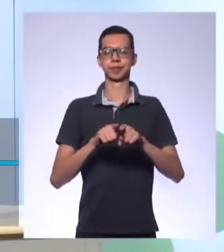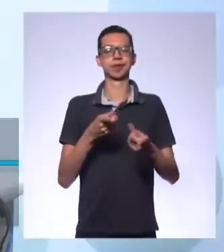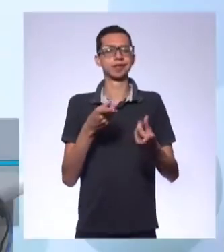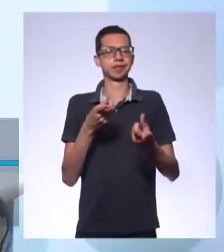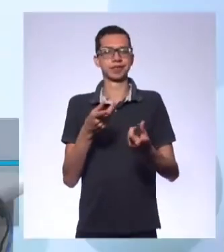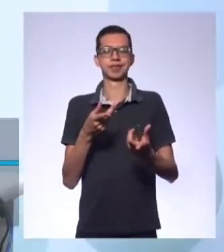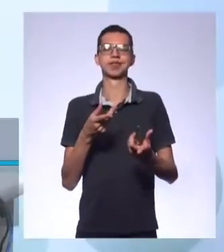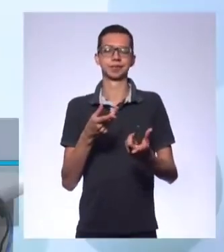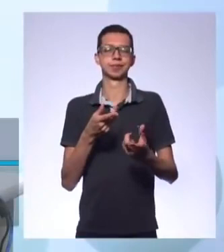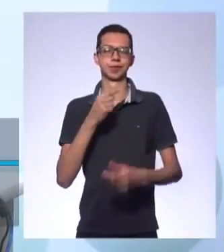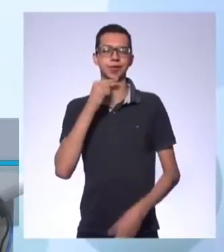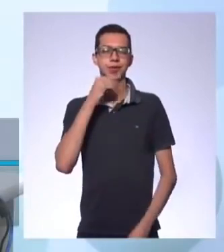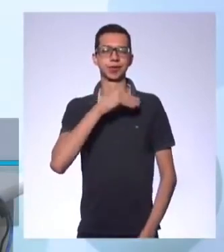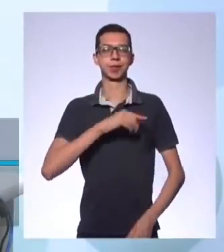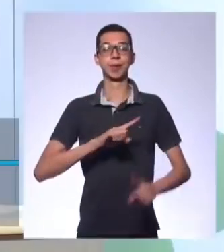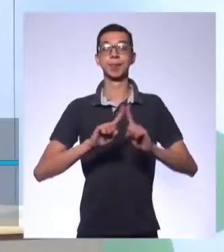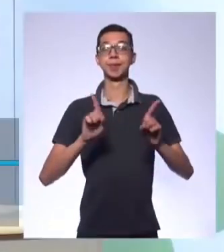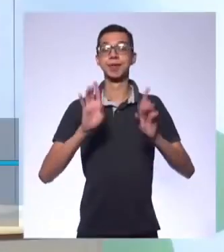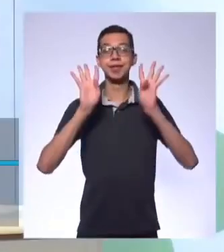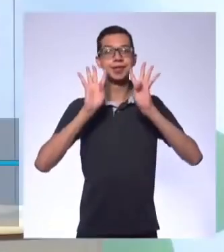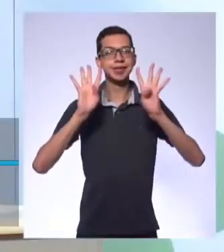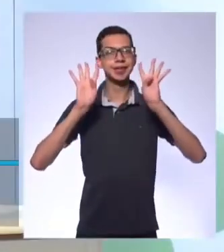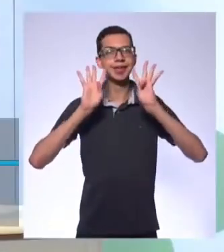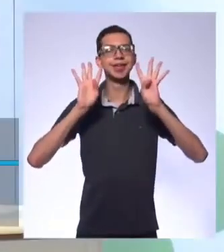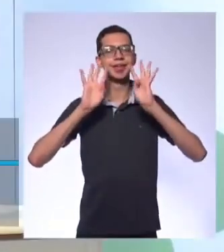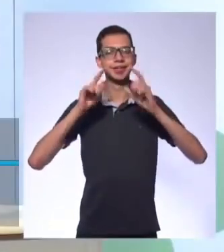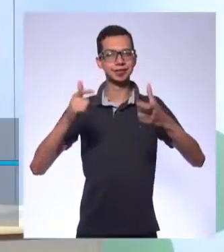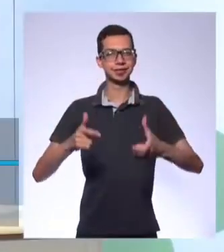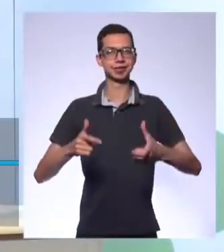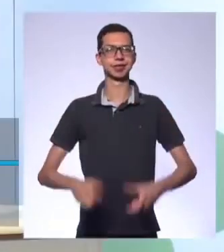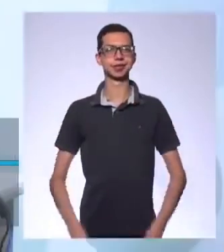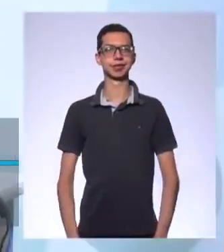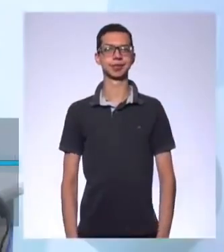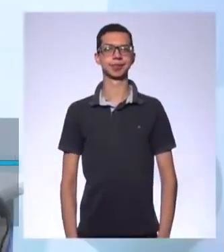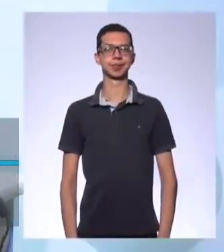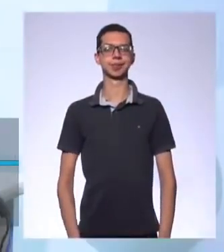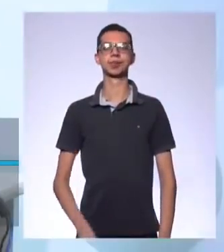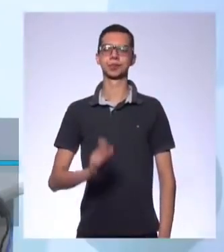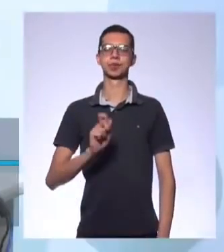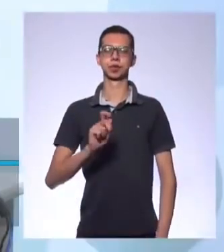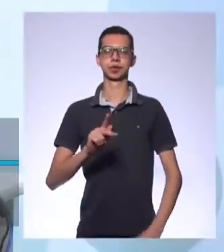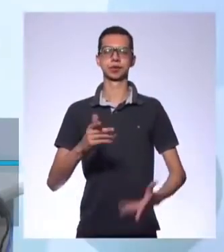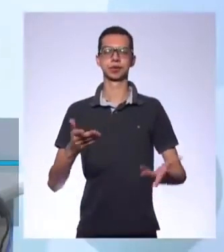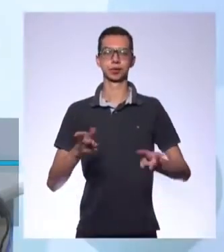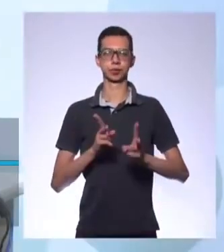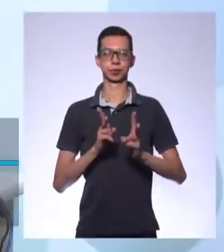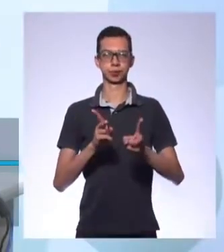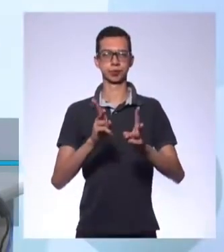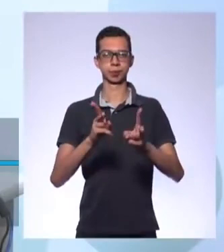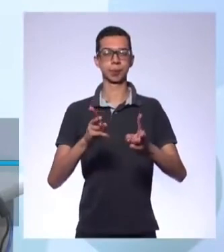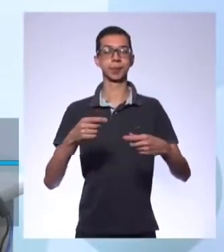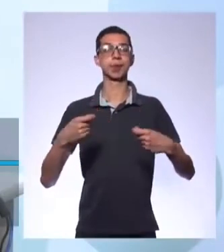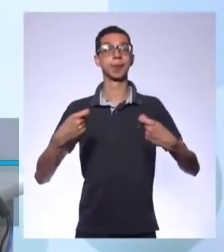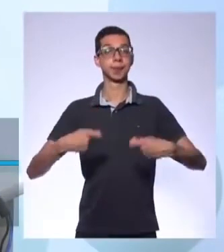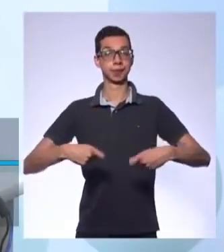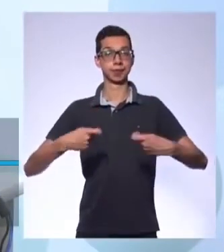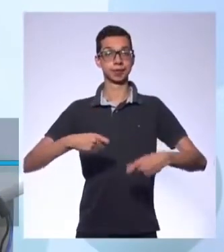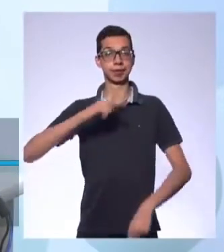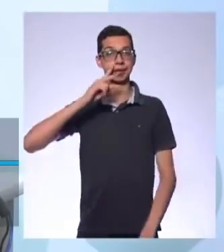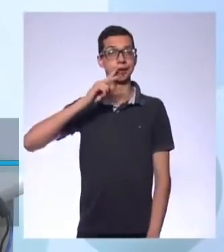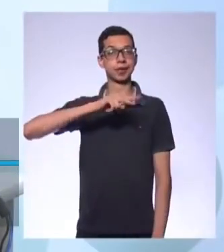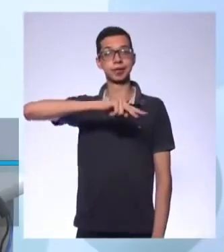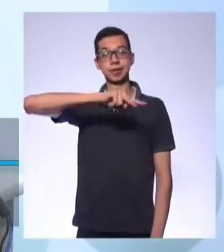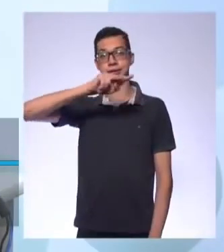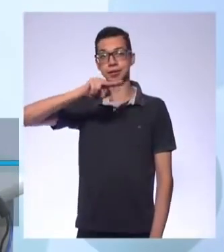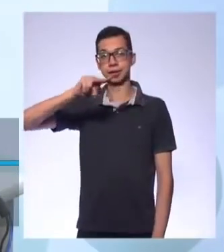Tudo vira comércio. Mas é bem legal aí o lugar. Bom, vamos lá então. Precisa ler, na verdade, né, professor?